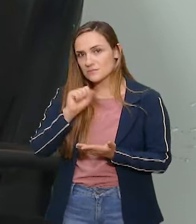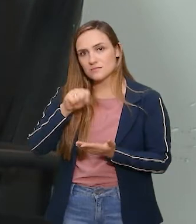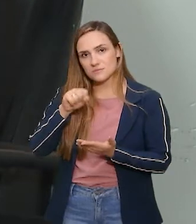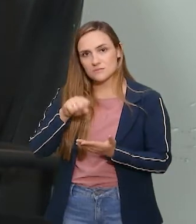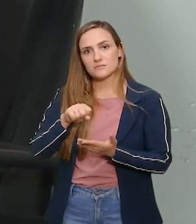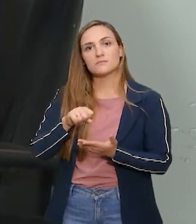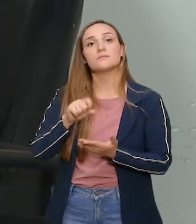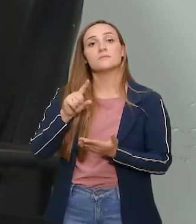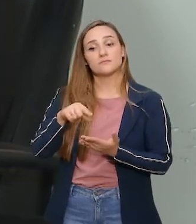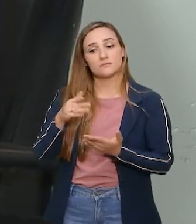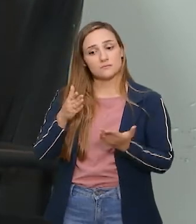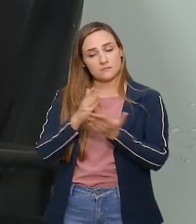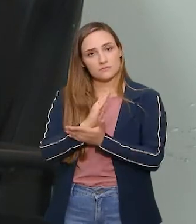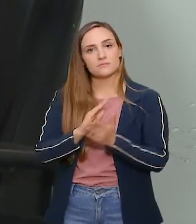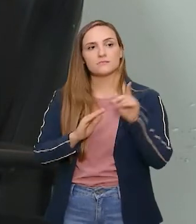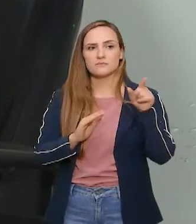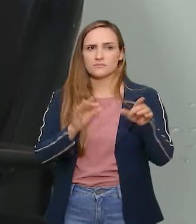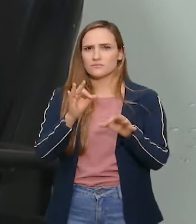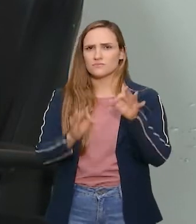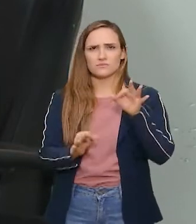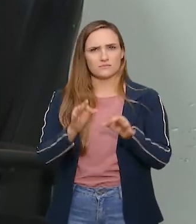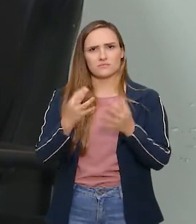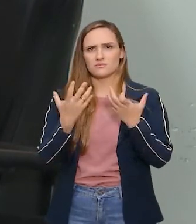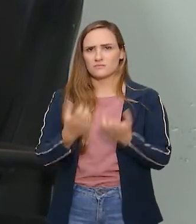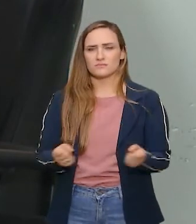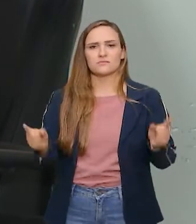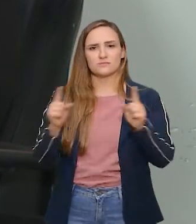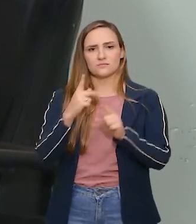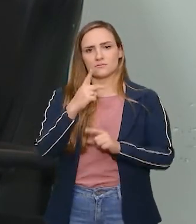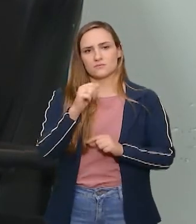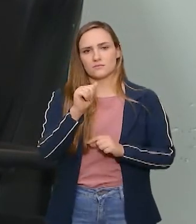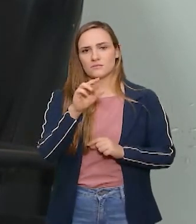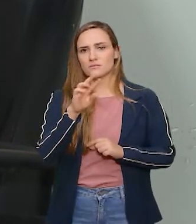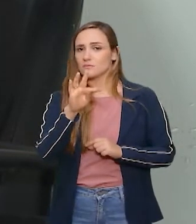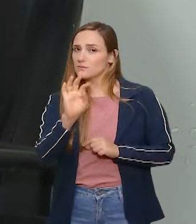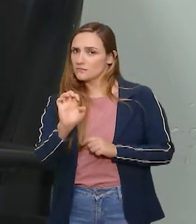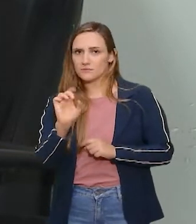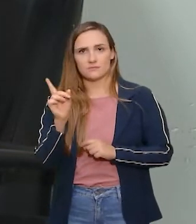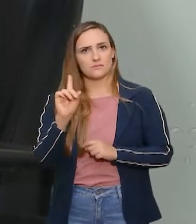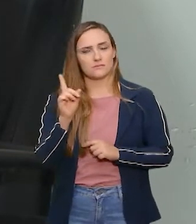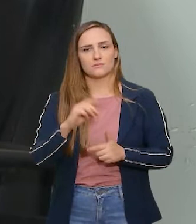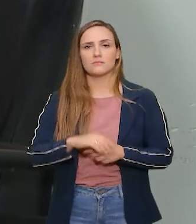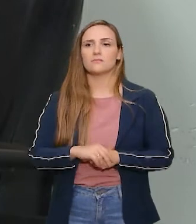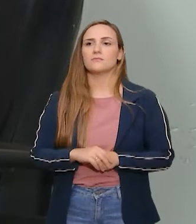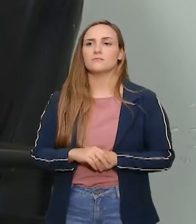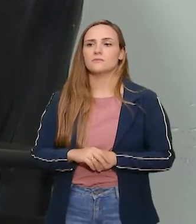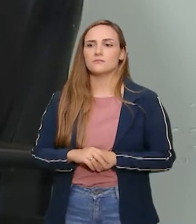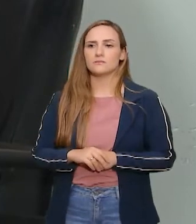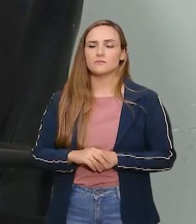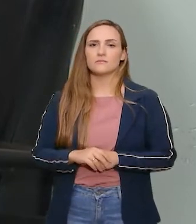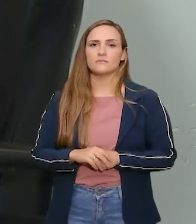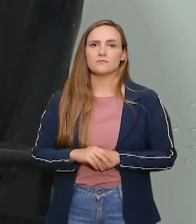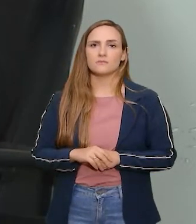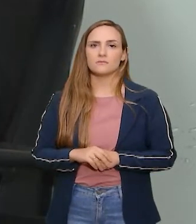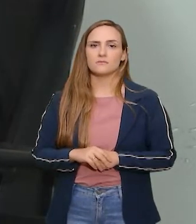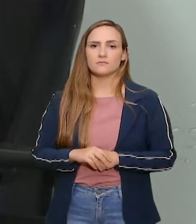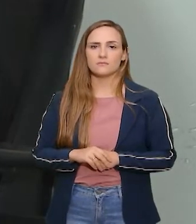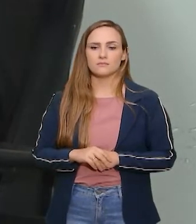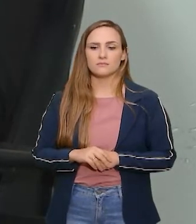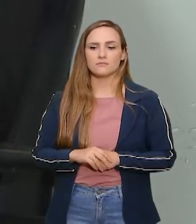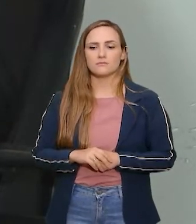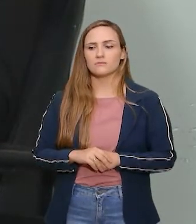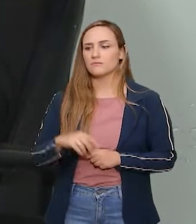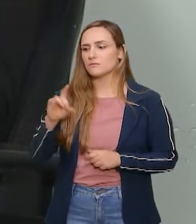A medida protetiva foi deferida. O juiz não quis aceitar ele como parte. Ele queria colocar como se